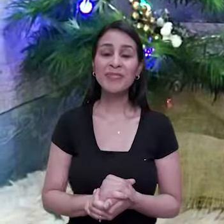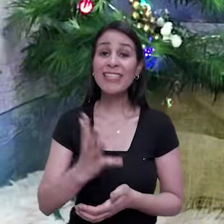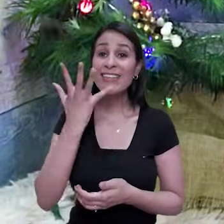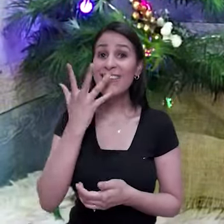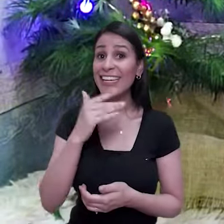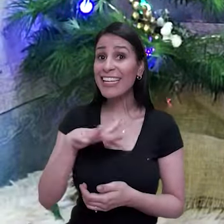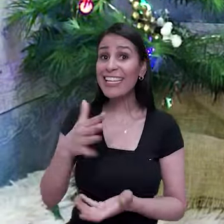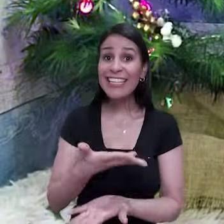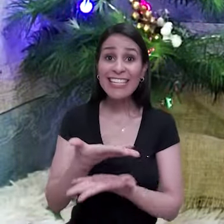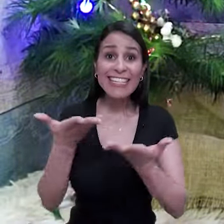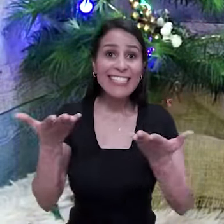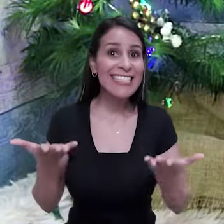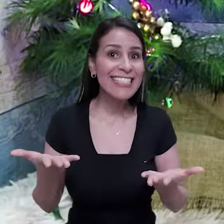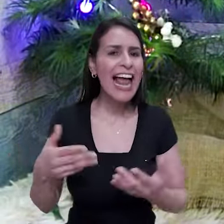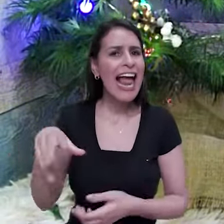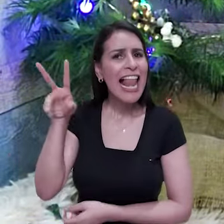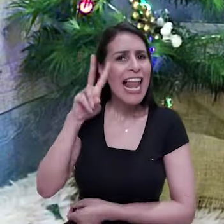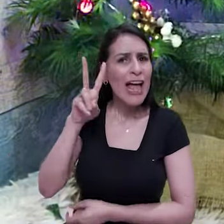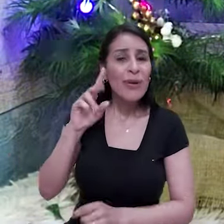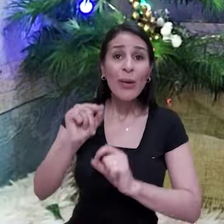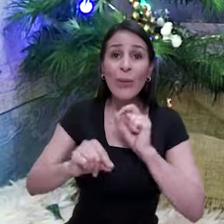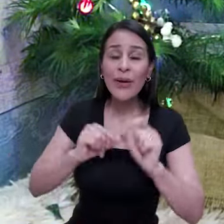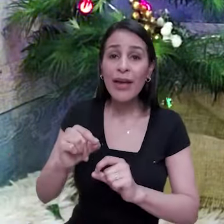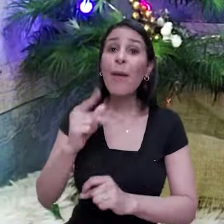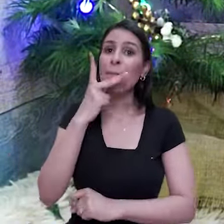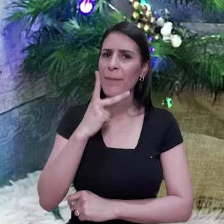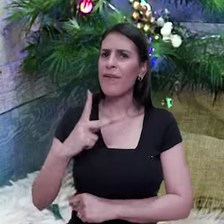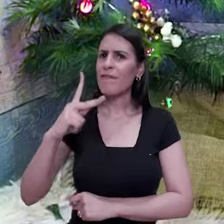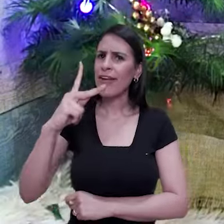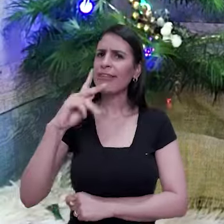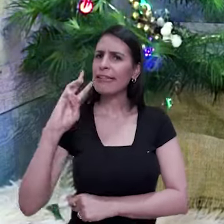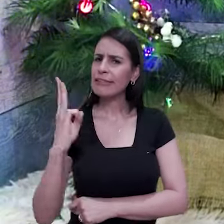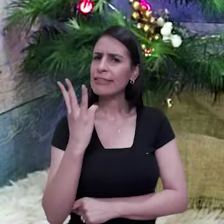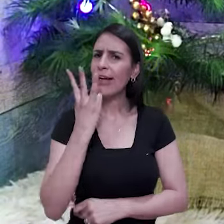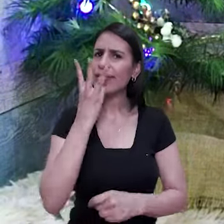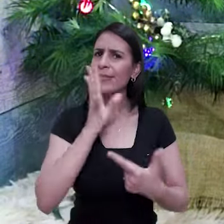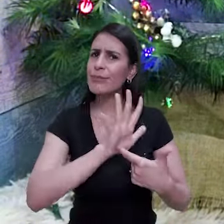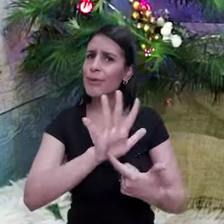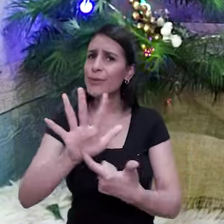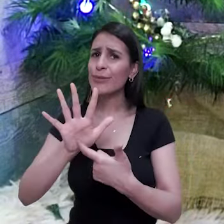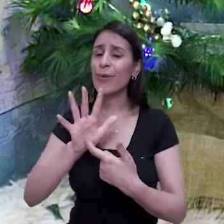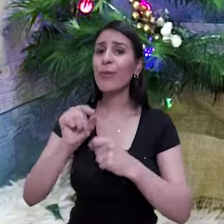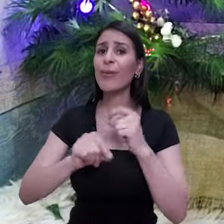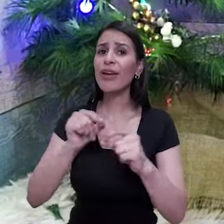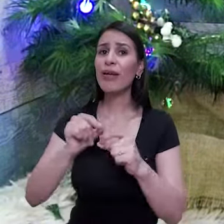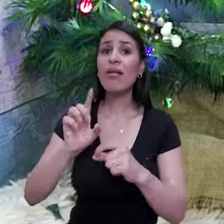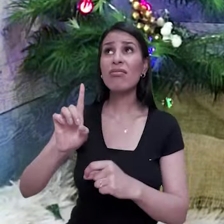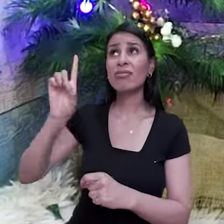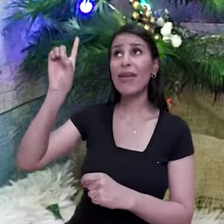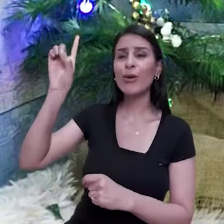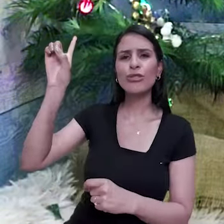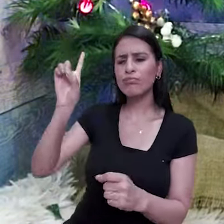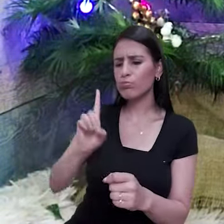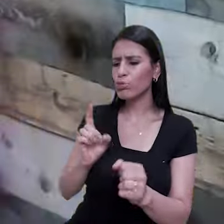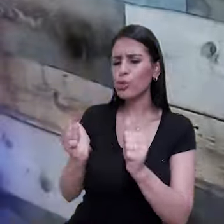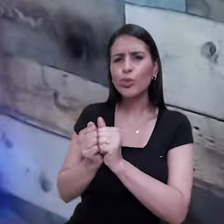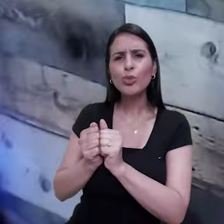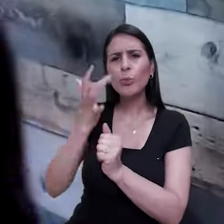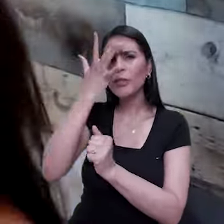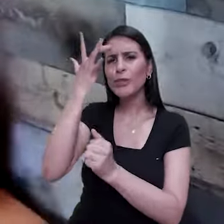Crianças, lembre-se, o profeta Isaías mostrou que Deus sempre estava presente na vida das